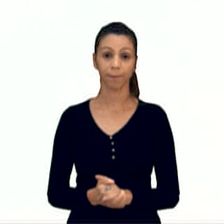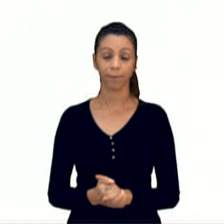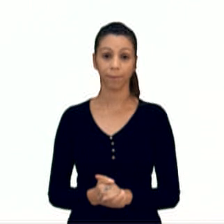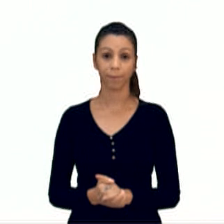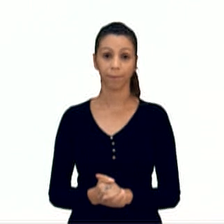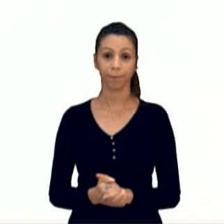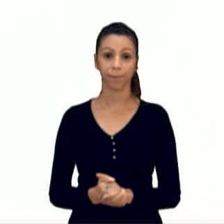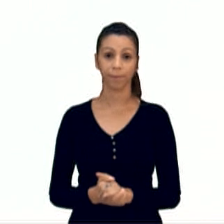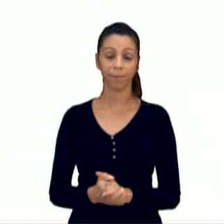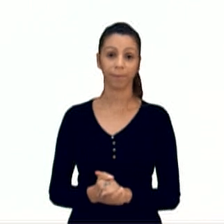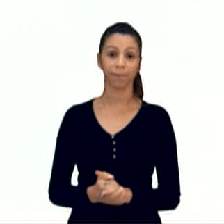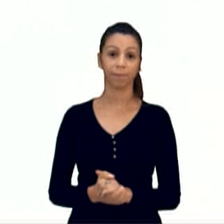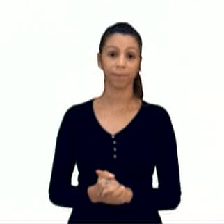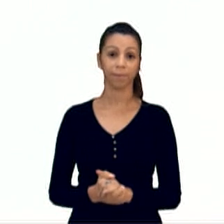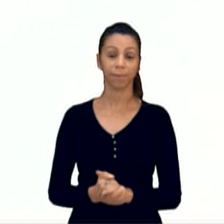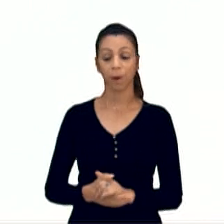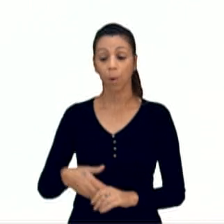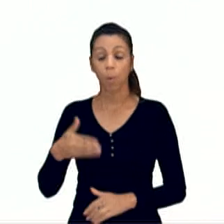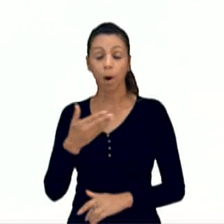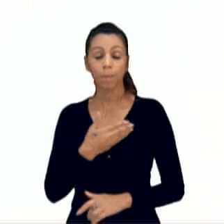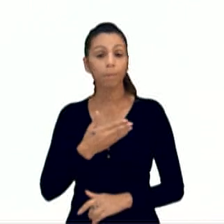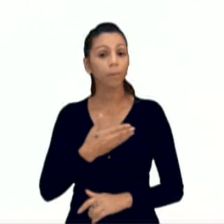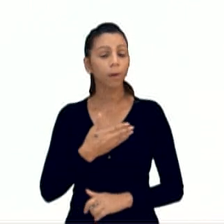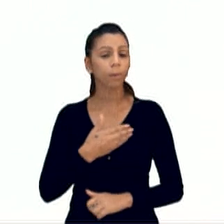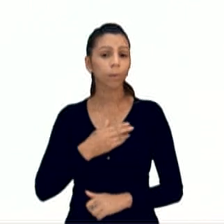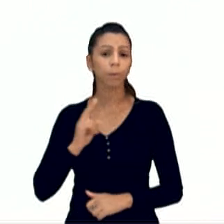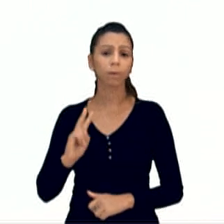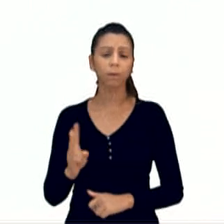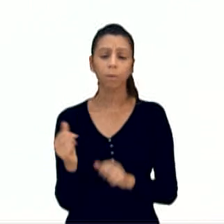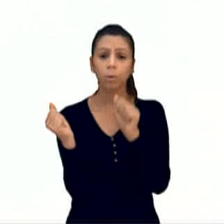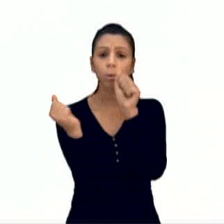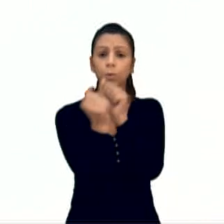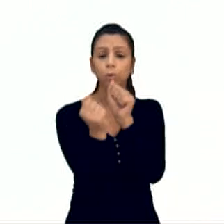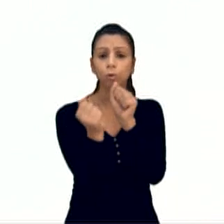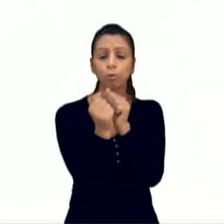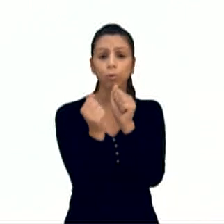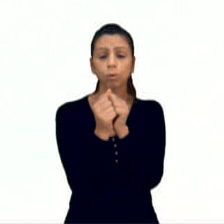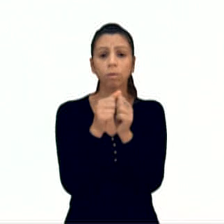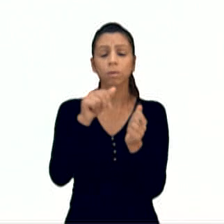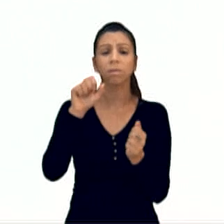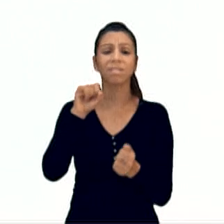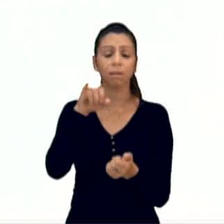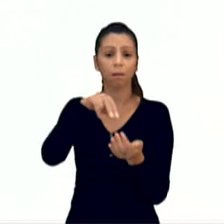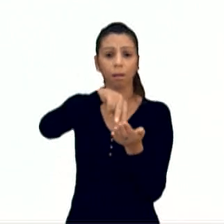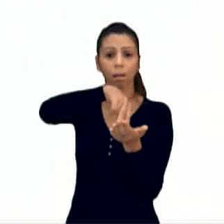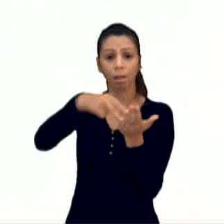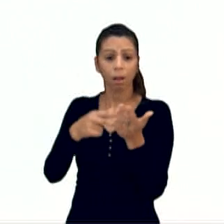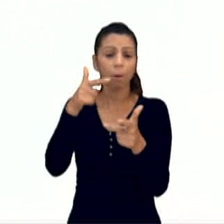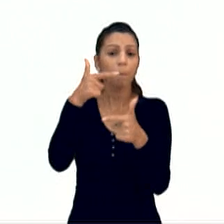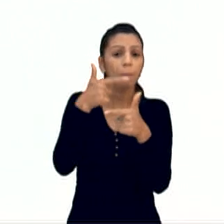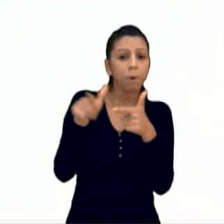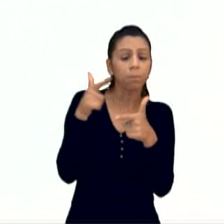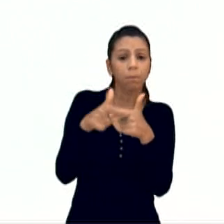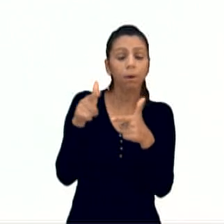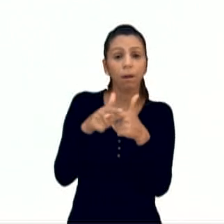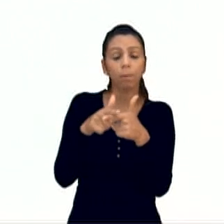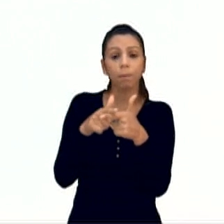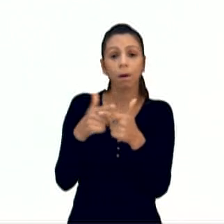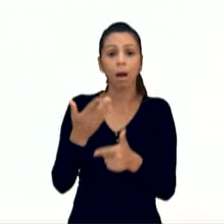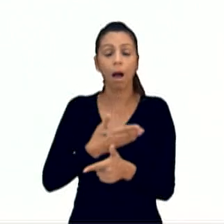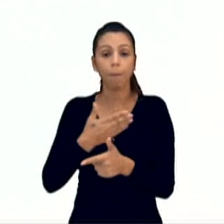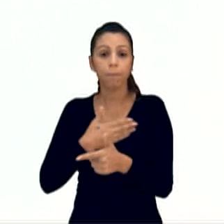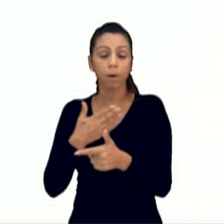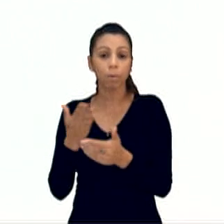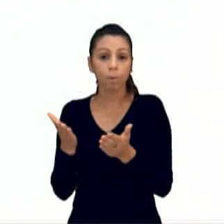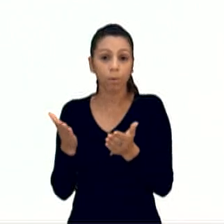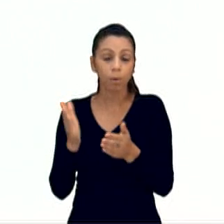são aqueles que sempre estarão ali, né? Estarão ali quando você cair. Então, podem perceber que o who, né,